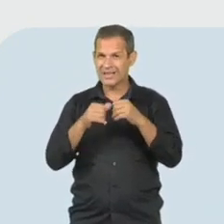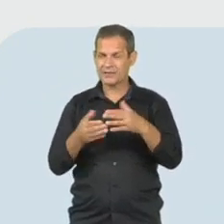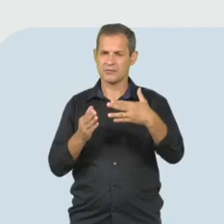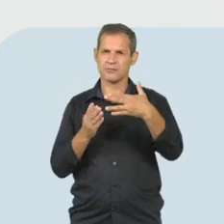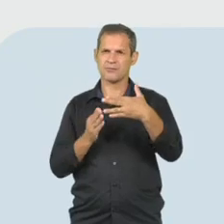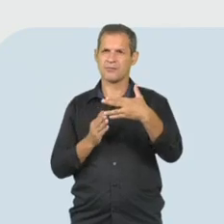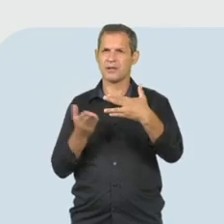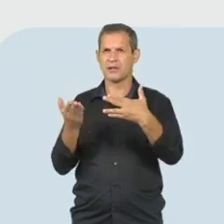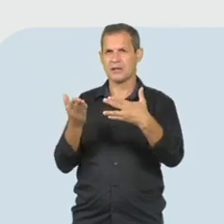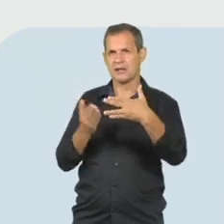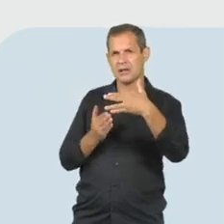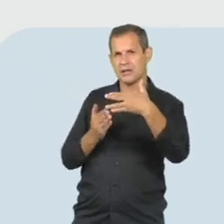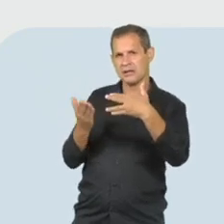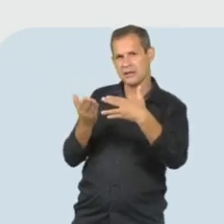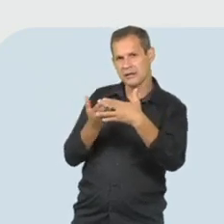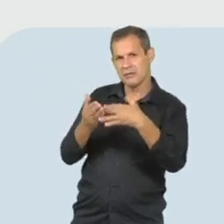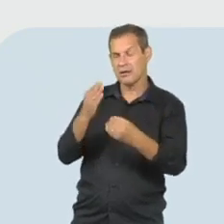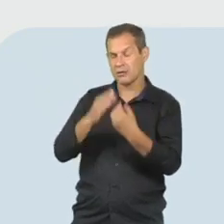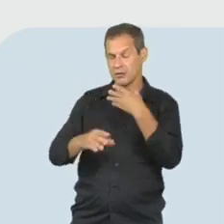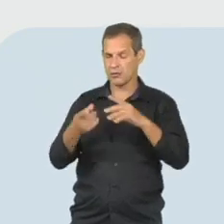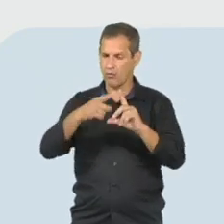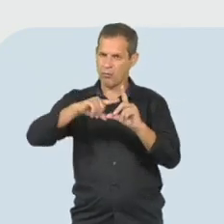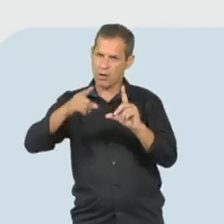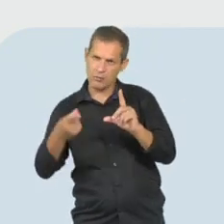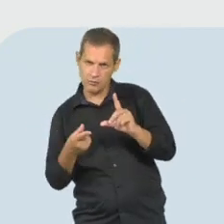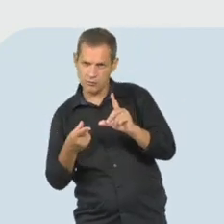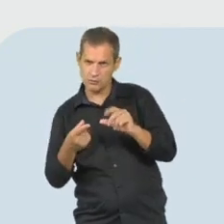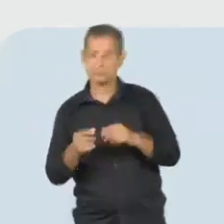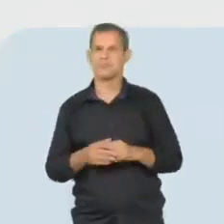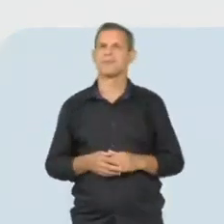intervalo. Ou pode ser que eu gere a minha curva,